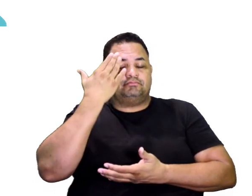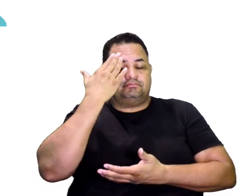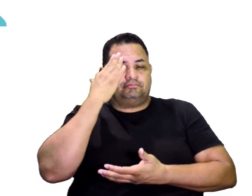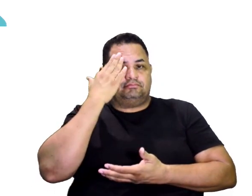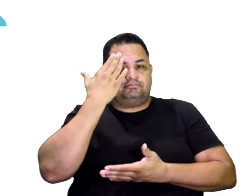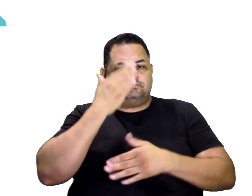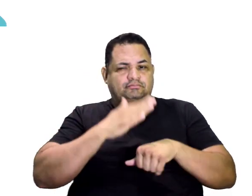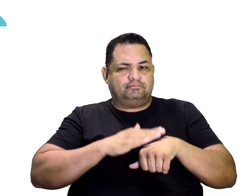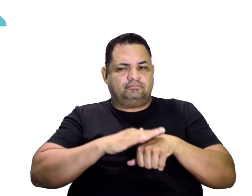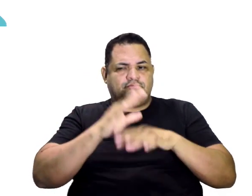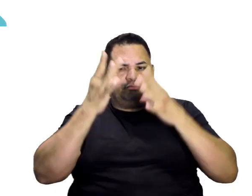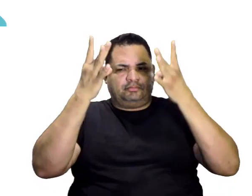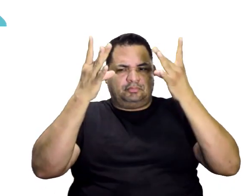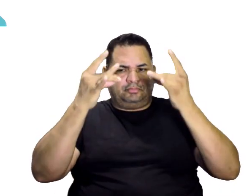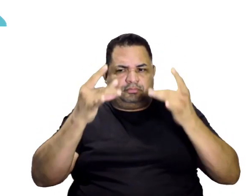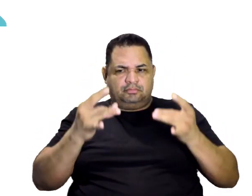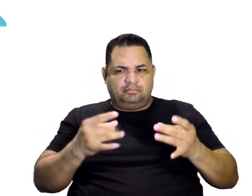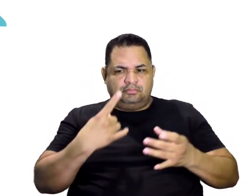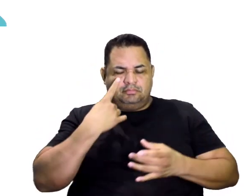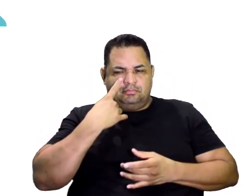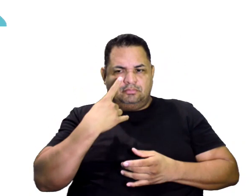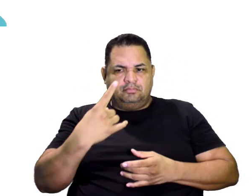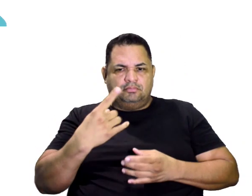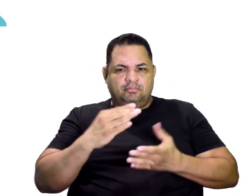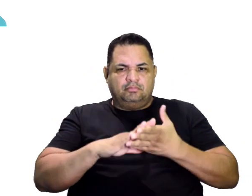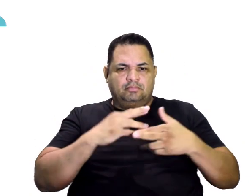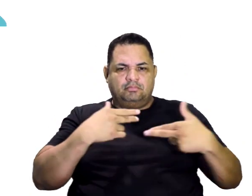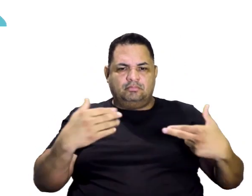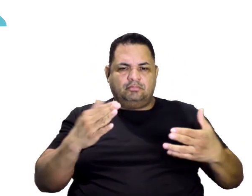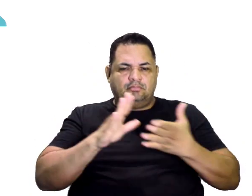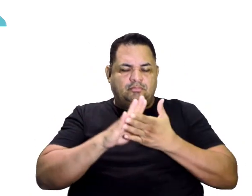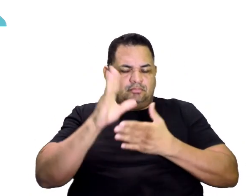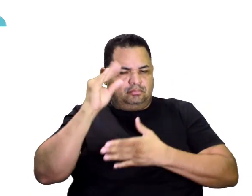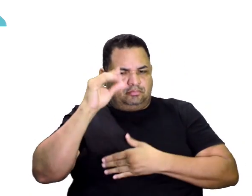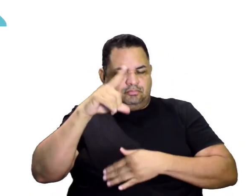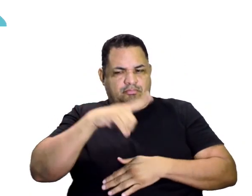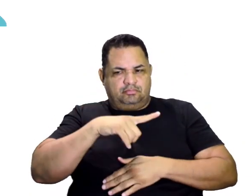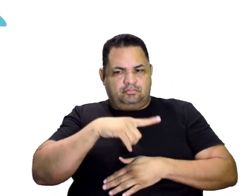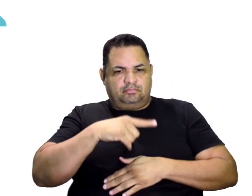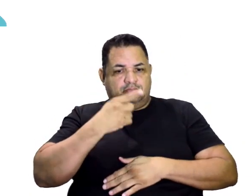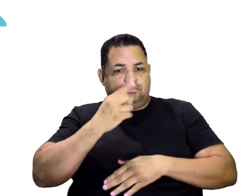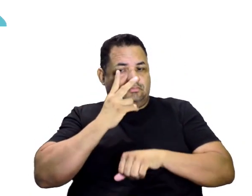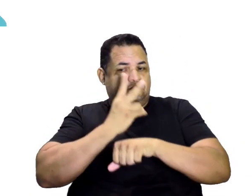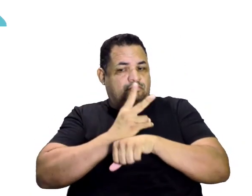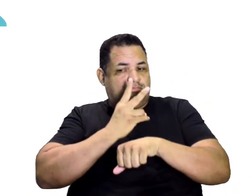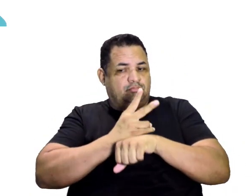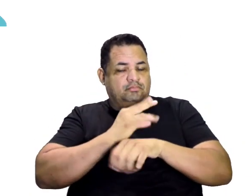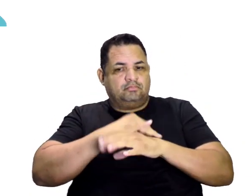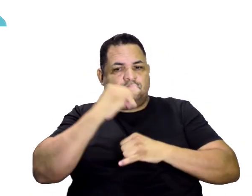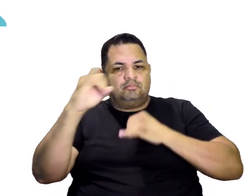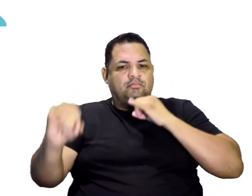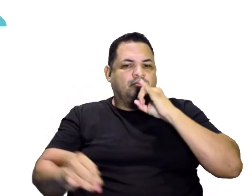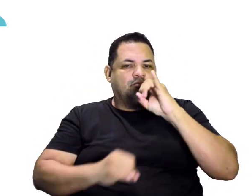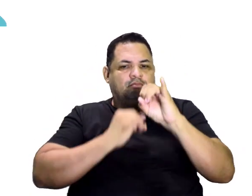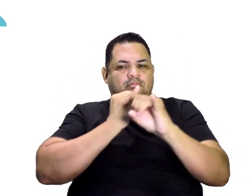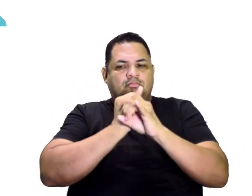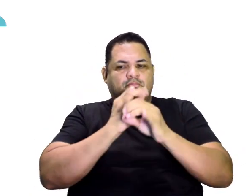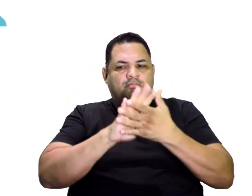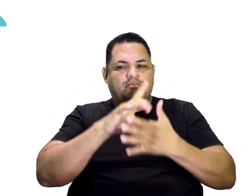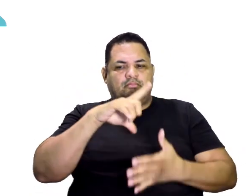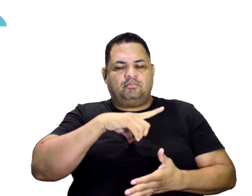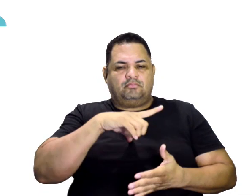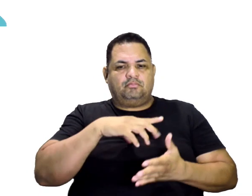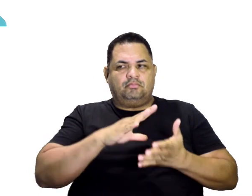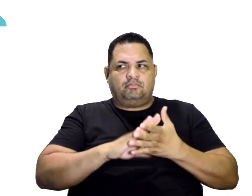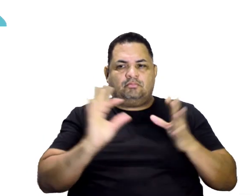entender mais detalhes, de ver coisas muito interessantes que tem lá na internet, né? Que tem